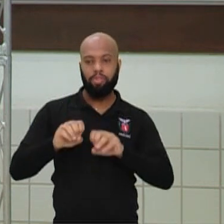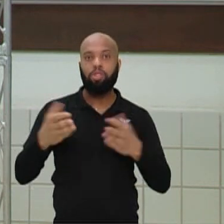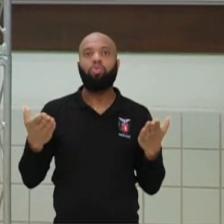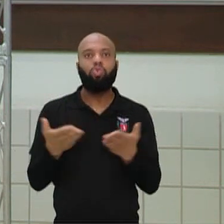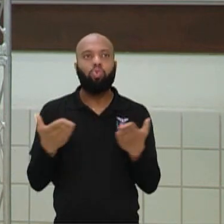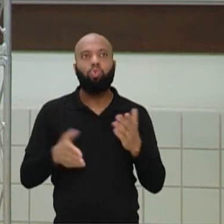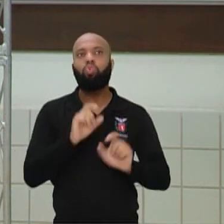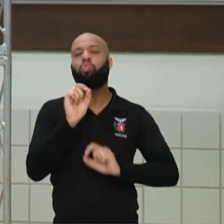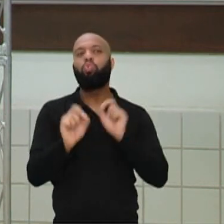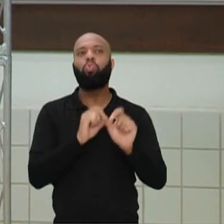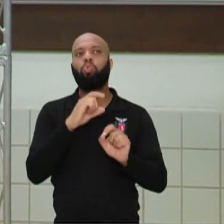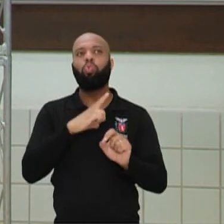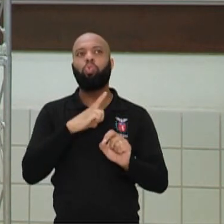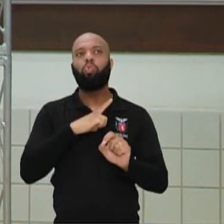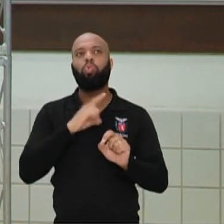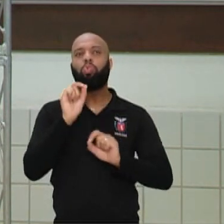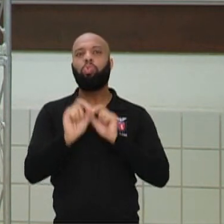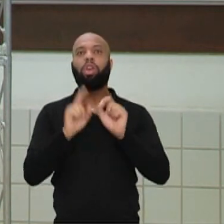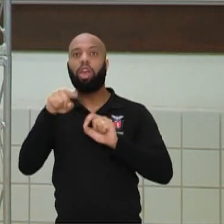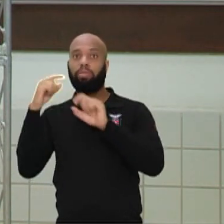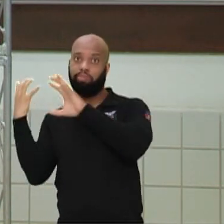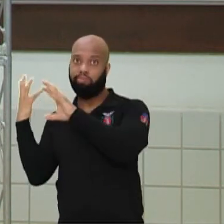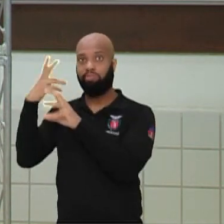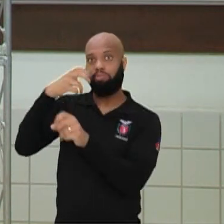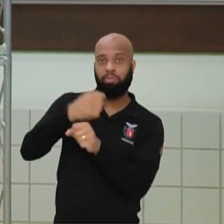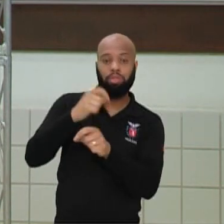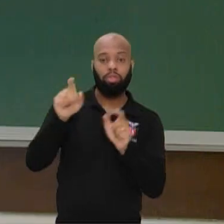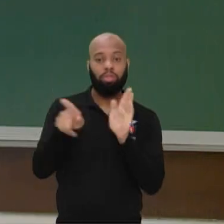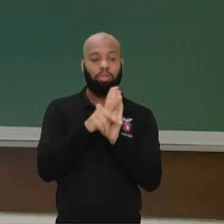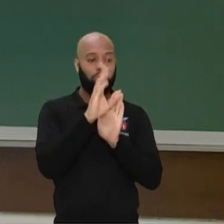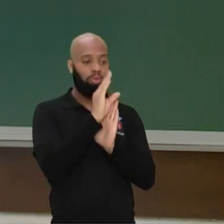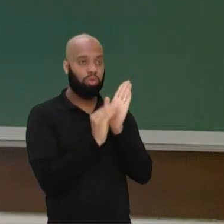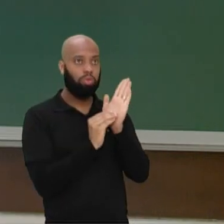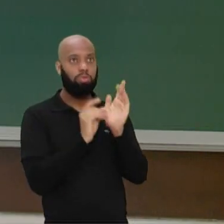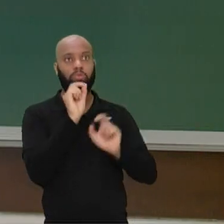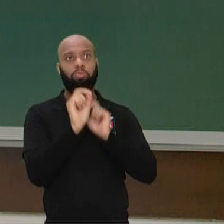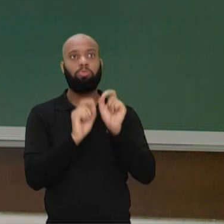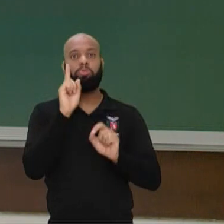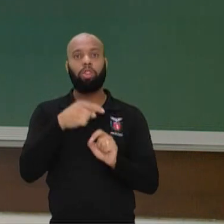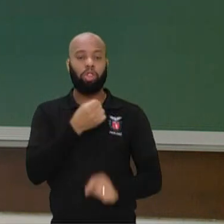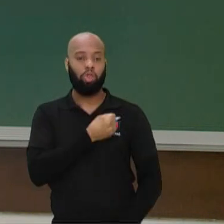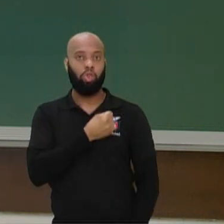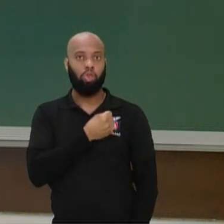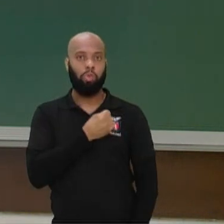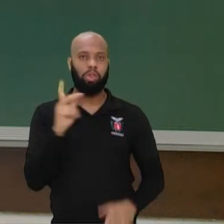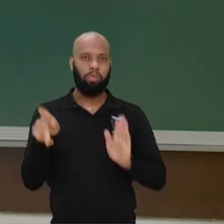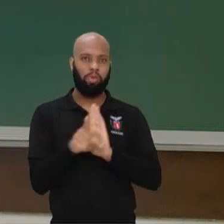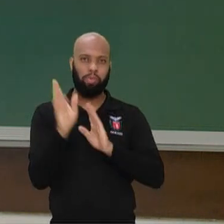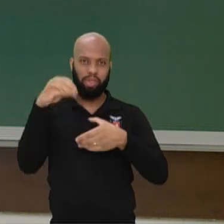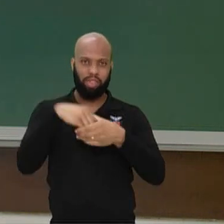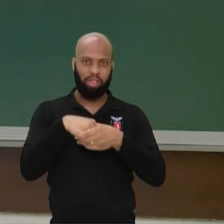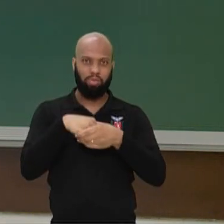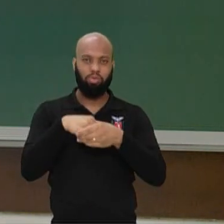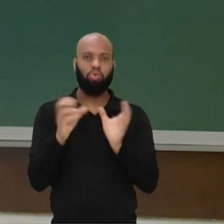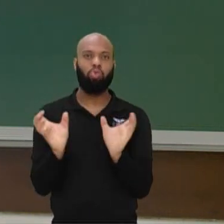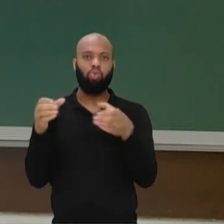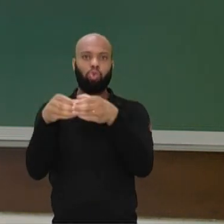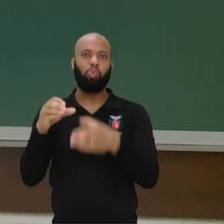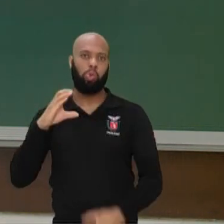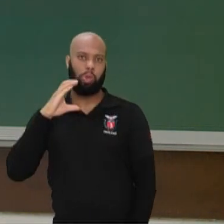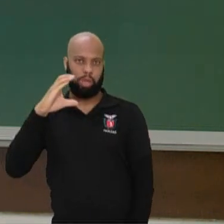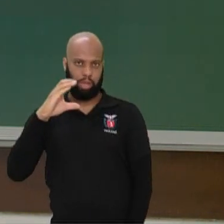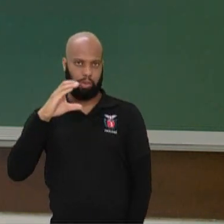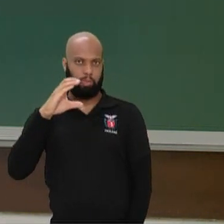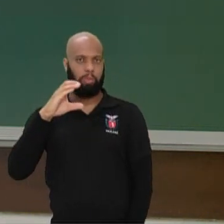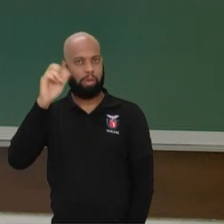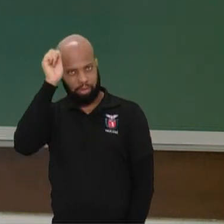de hoje uma retomada do conteúdo de números complexos, a resolução de equações de segundo grau e